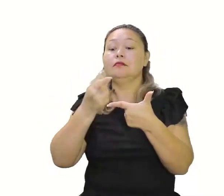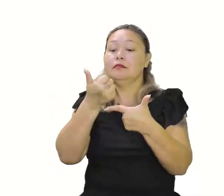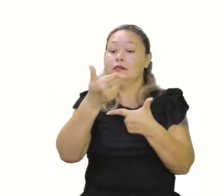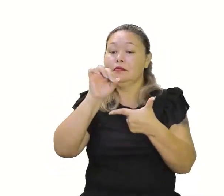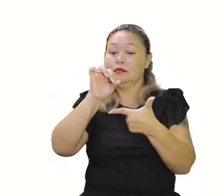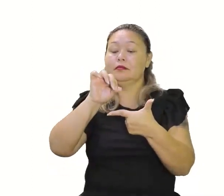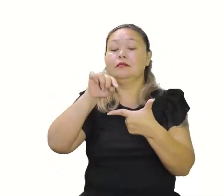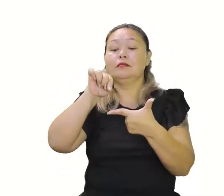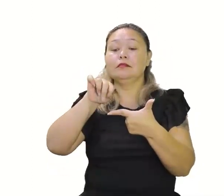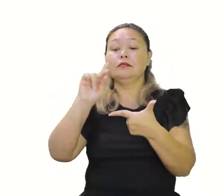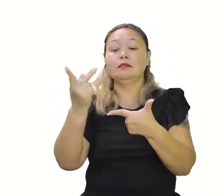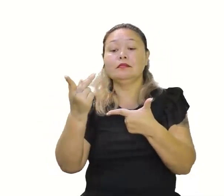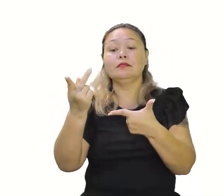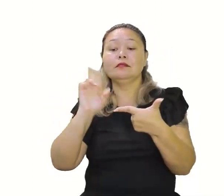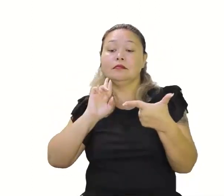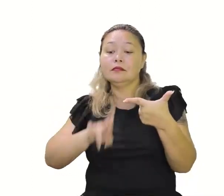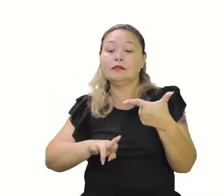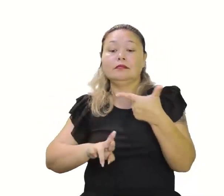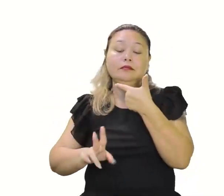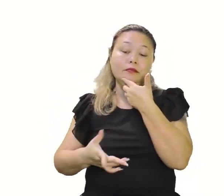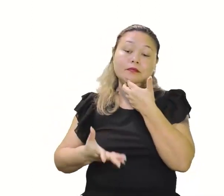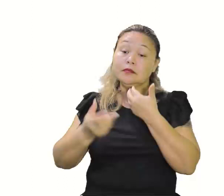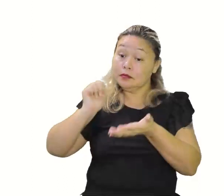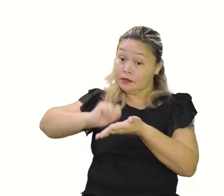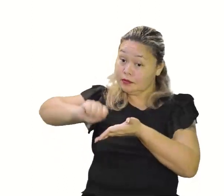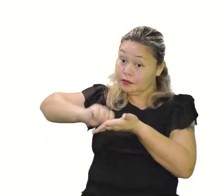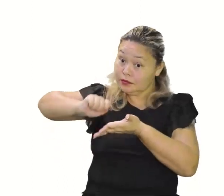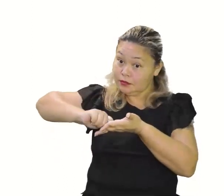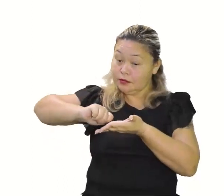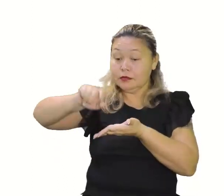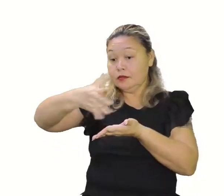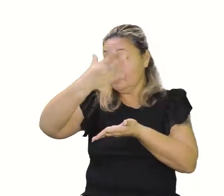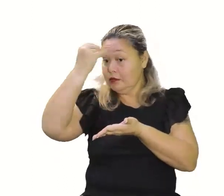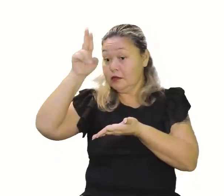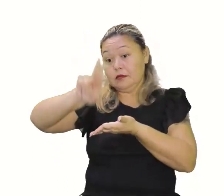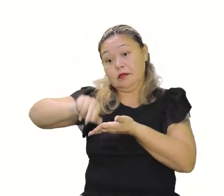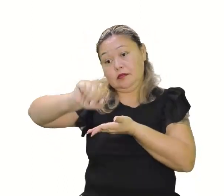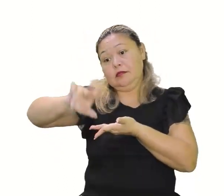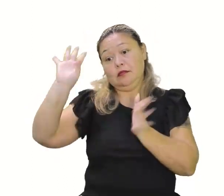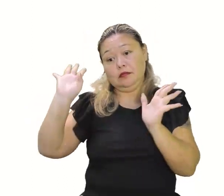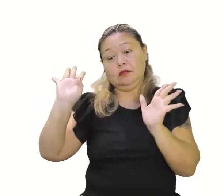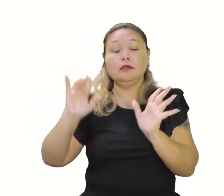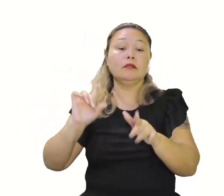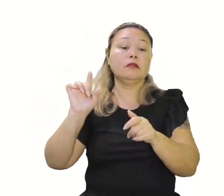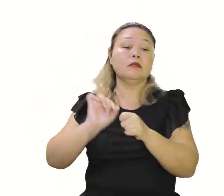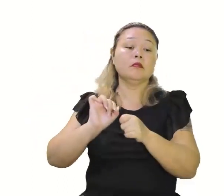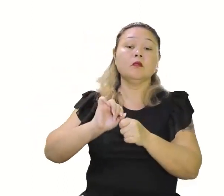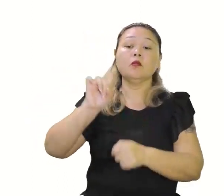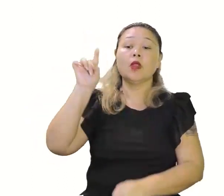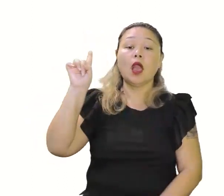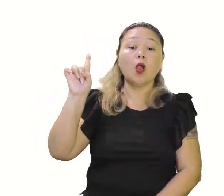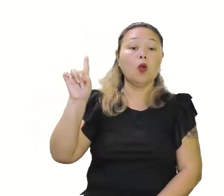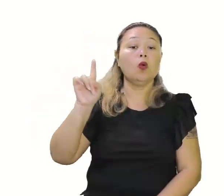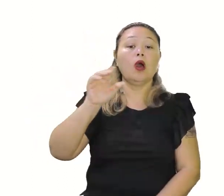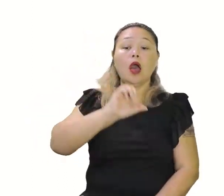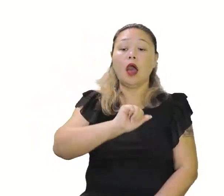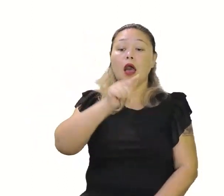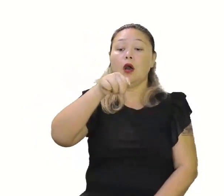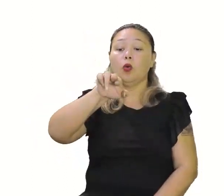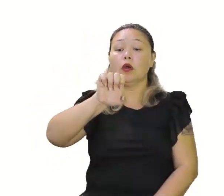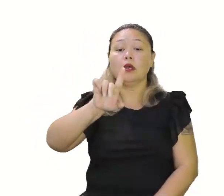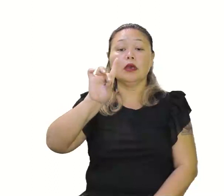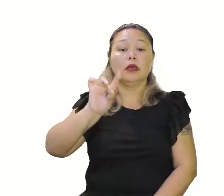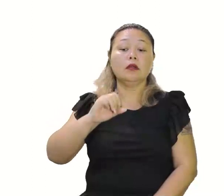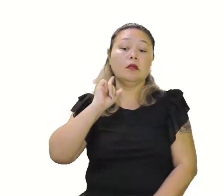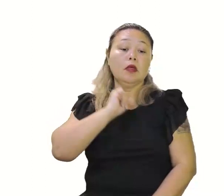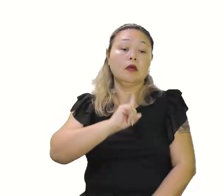você não vai esquecer nunca mais. Beleza, agora ele quer também alqueires mineiros. A gente viu que um alqueire mineiro tem